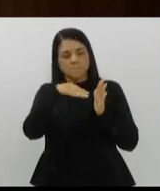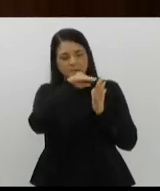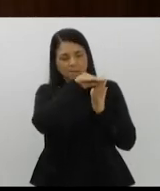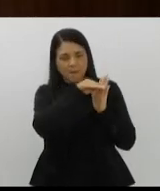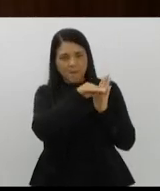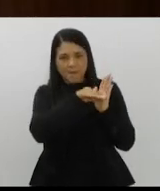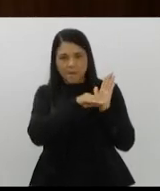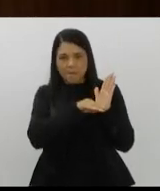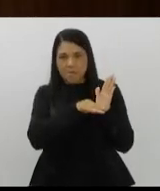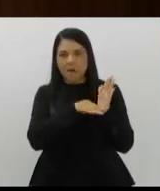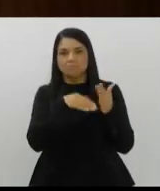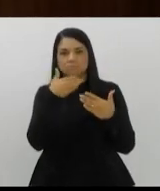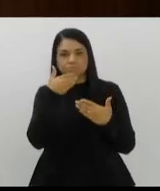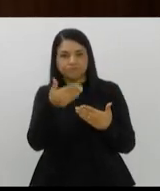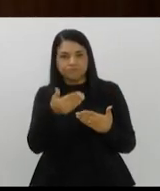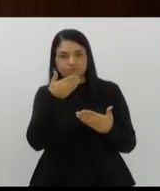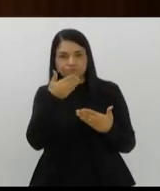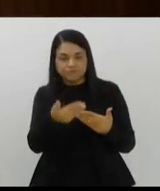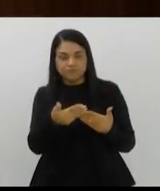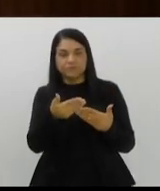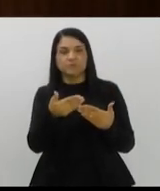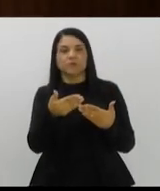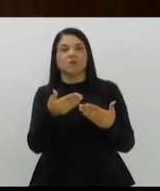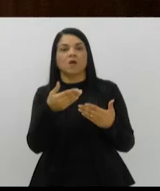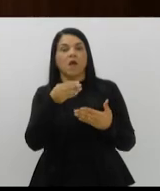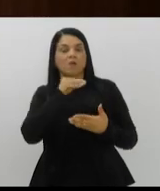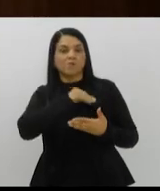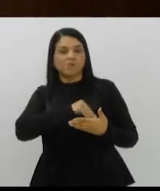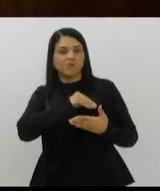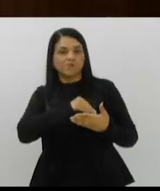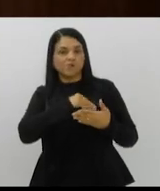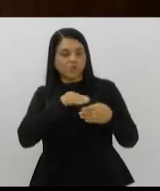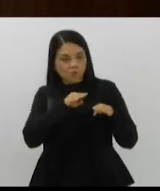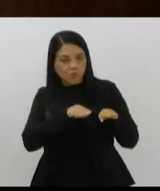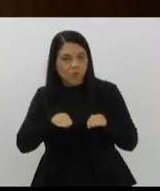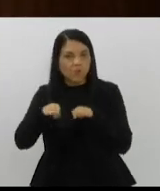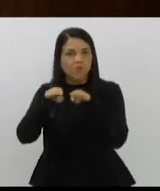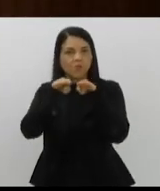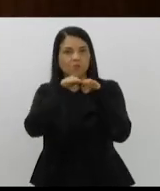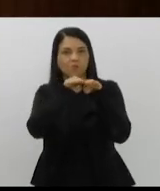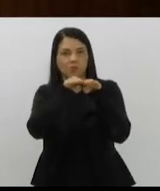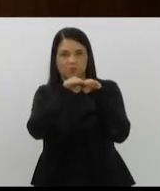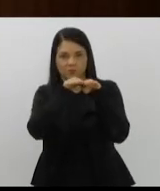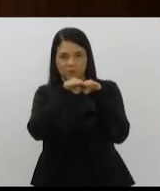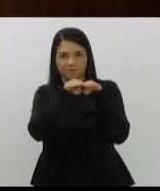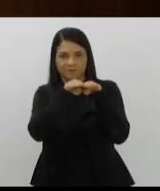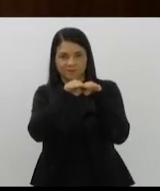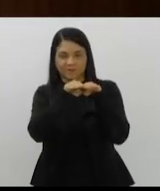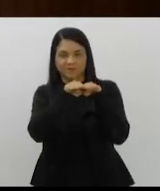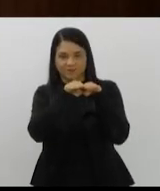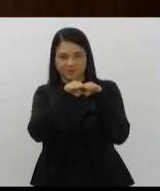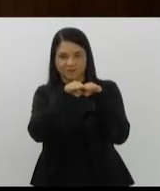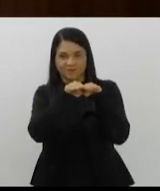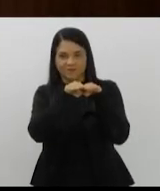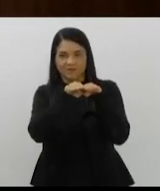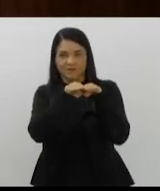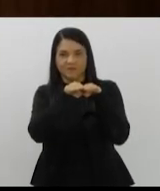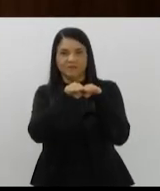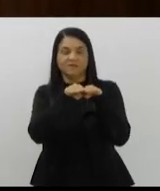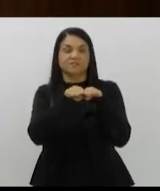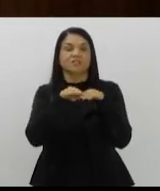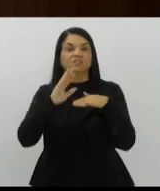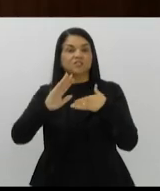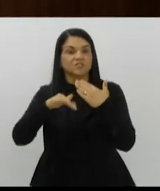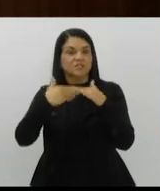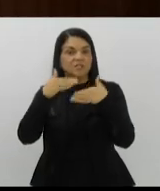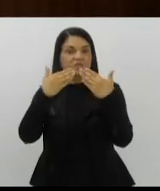dentre elas a equalização da remuneração de todas as categorias e formas de